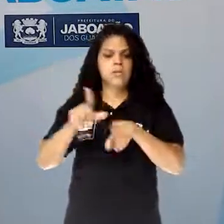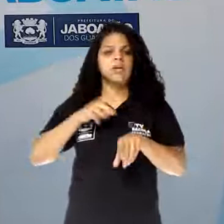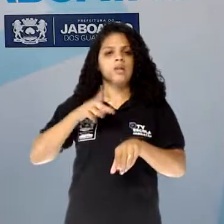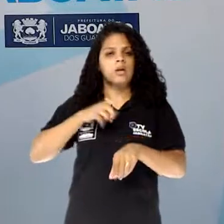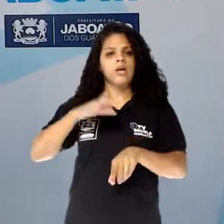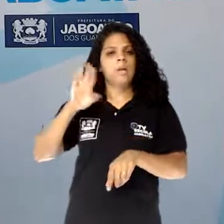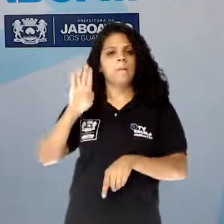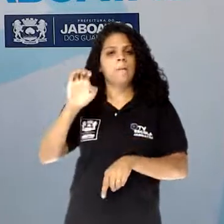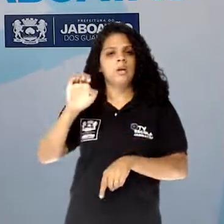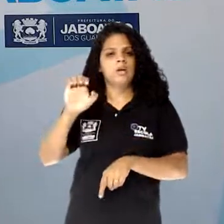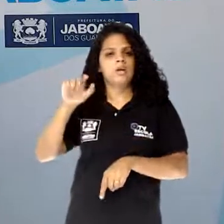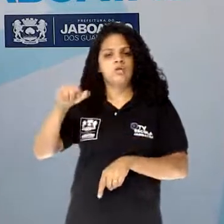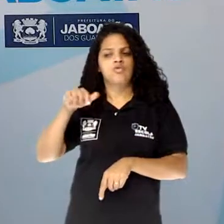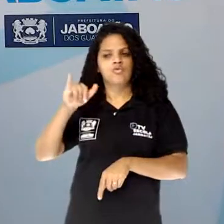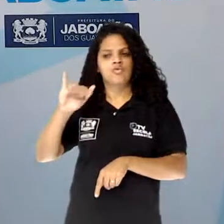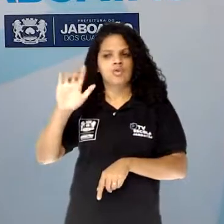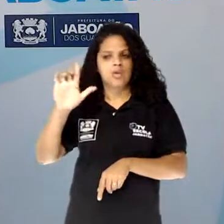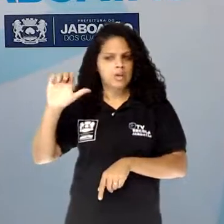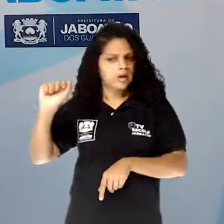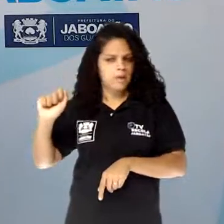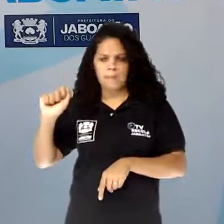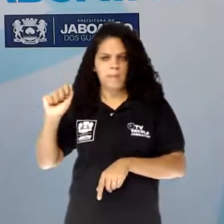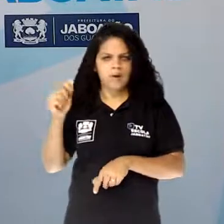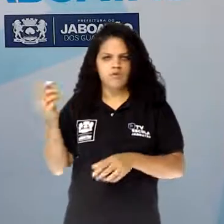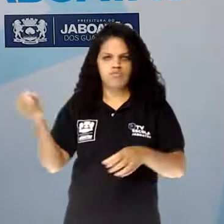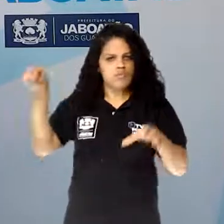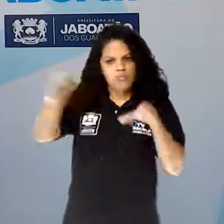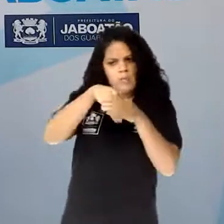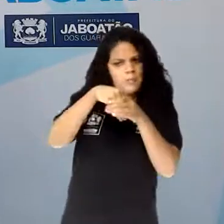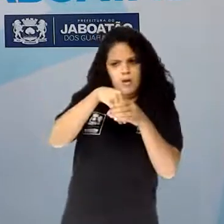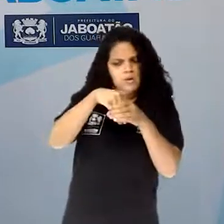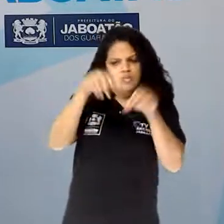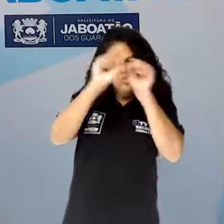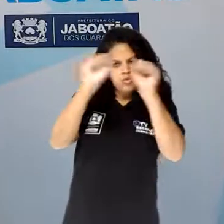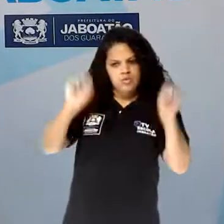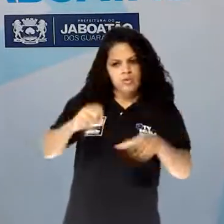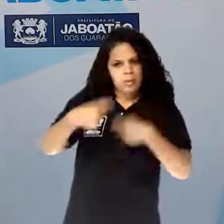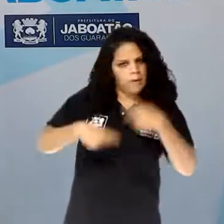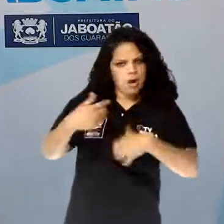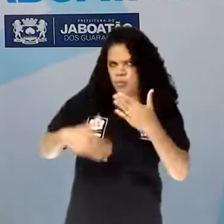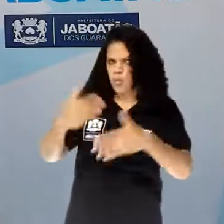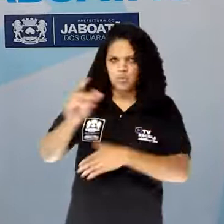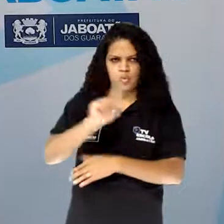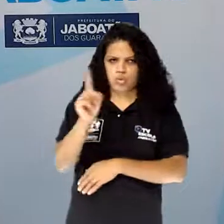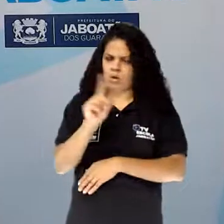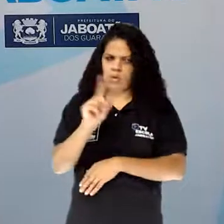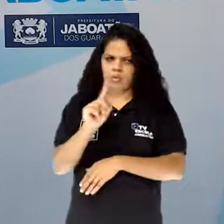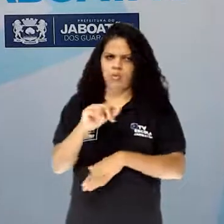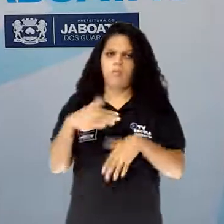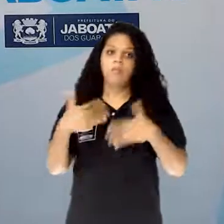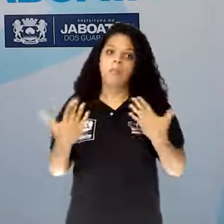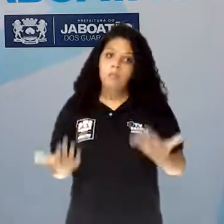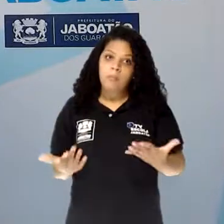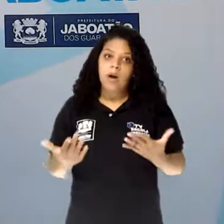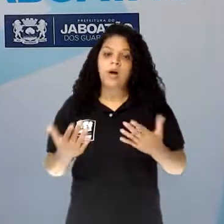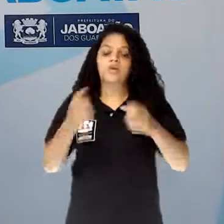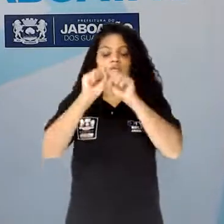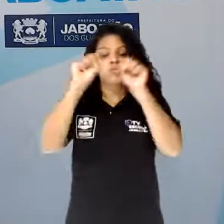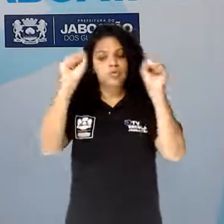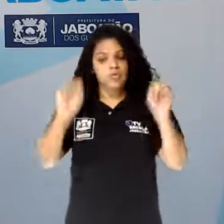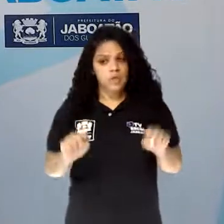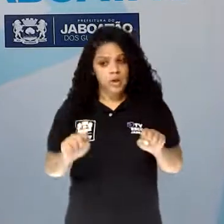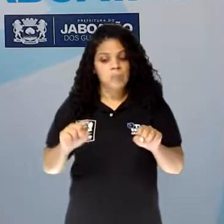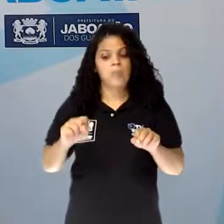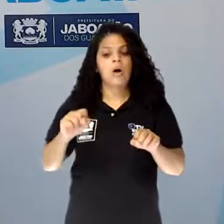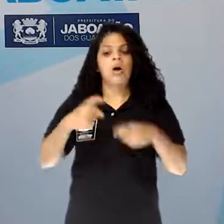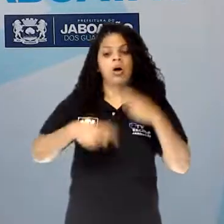bexiga não faz parte do sistema reprodutor. Porém, tanto o sistema reprodutor quanto o sistema urinário, eles,